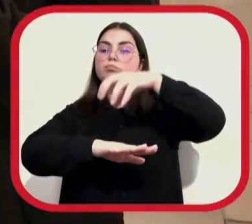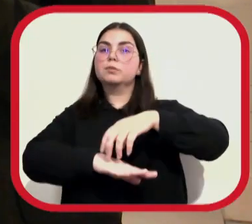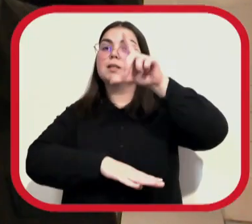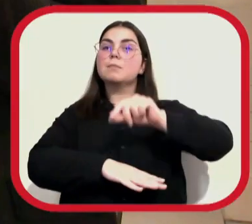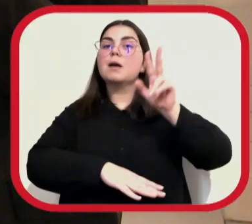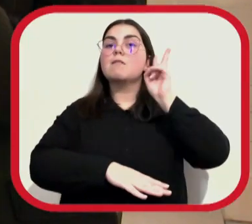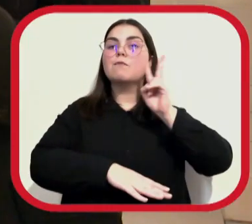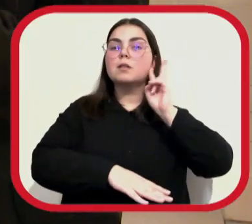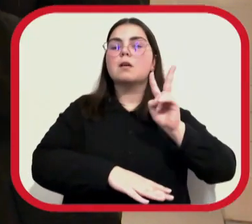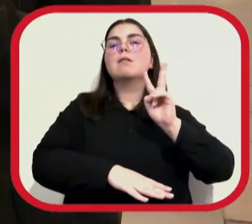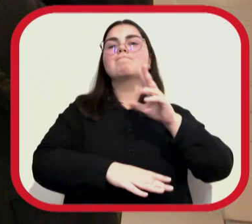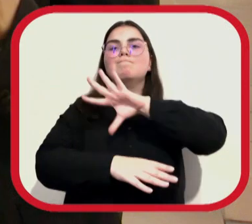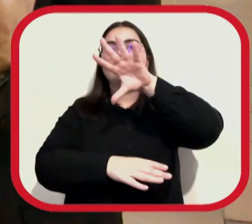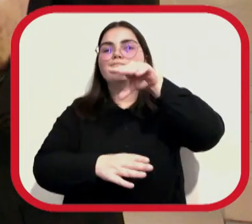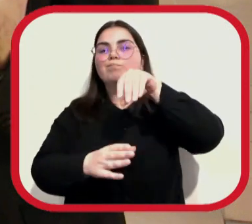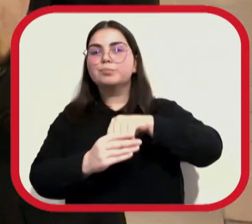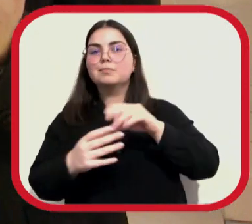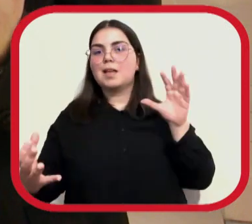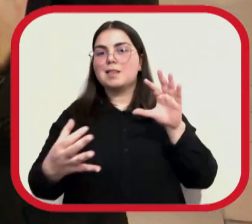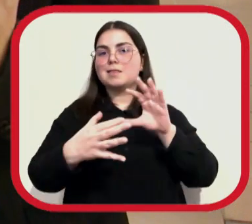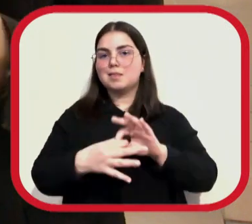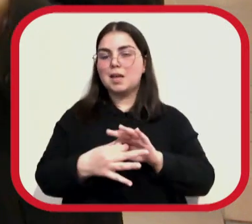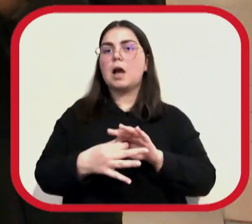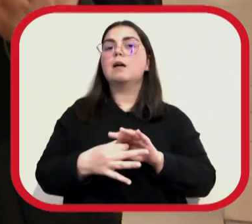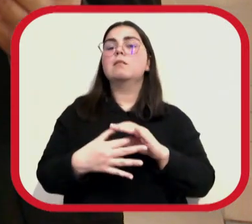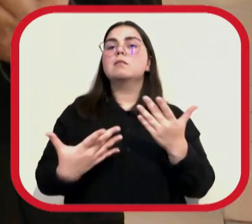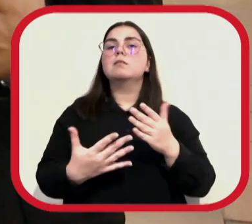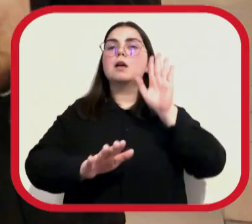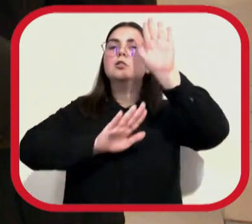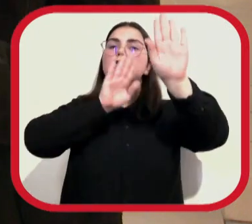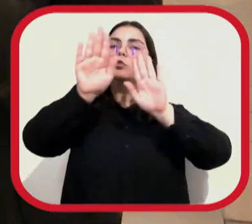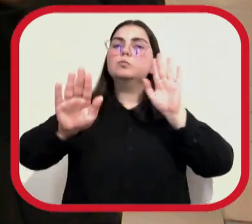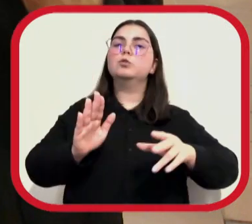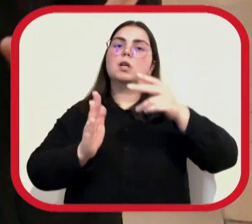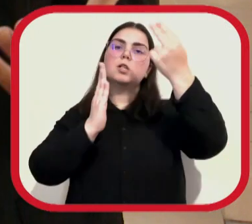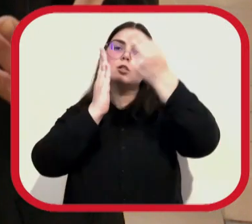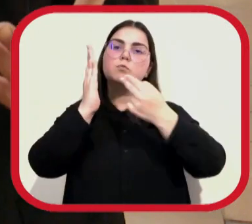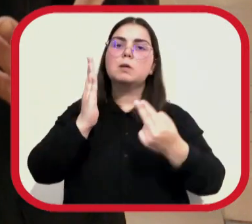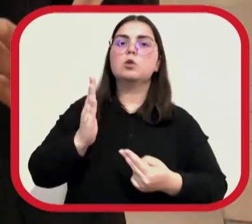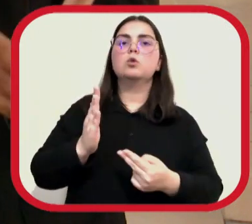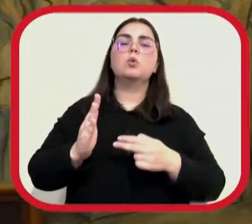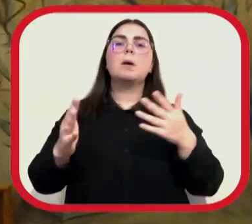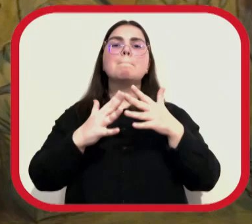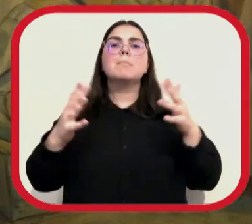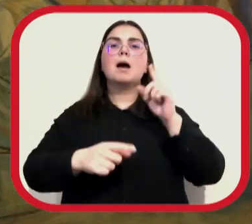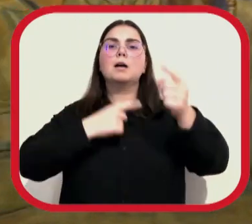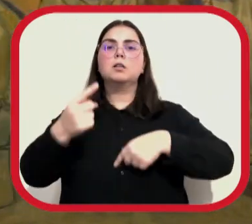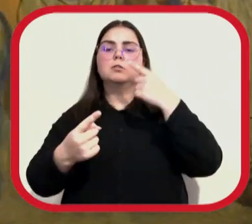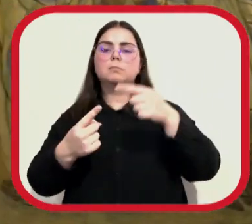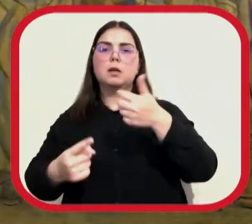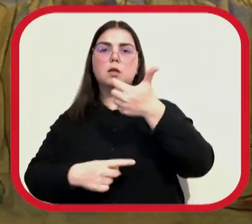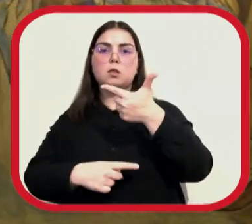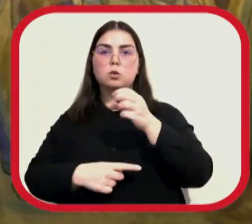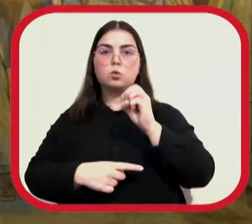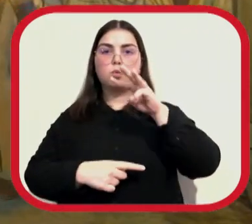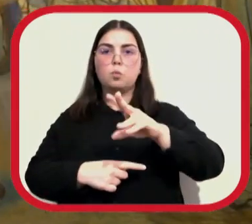edifício, quer pela valia do património integrado que tem, designadamente as belas pinturas murais, a maior parte das